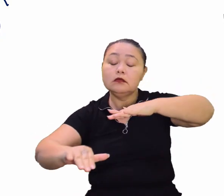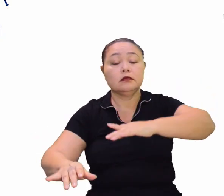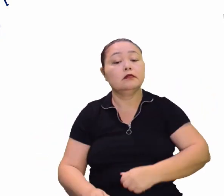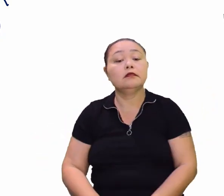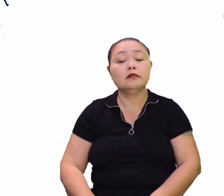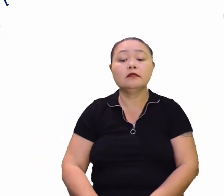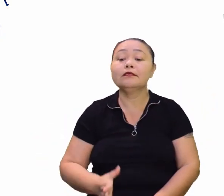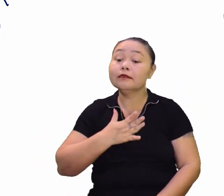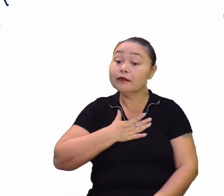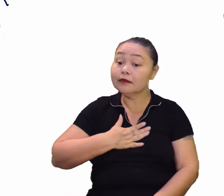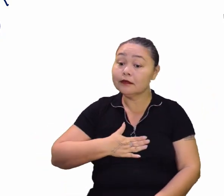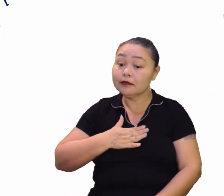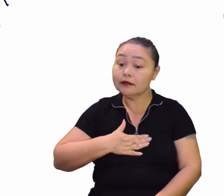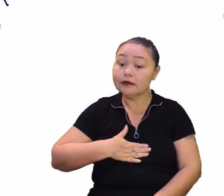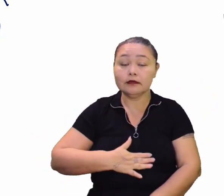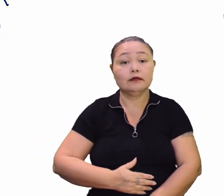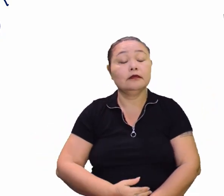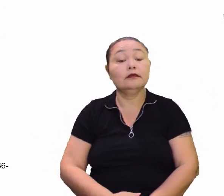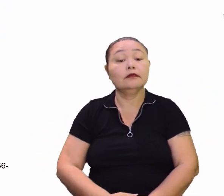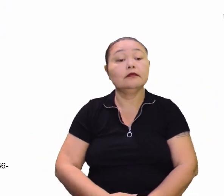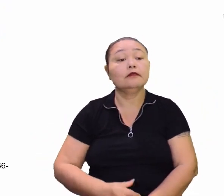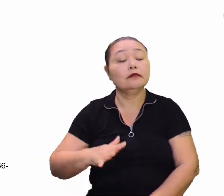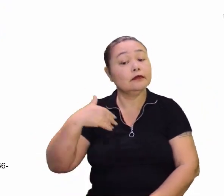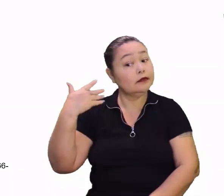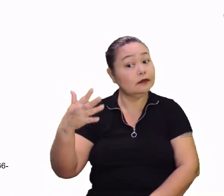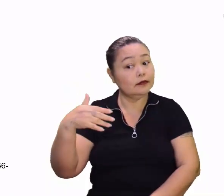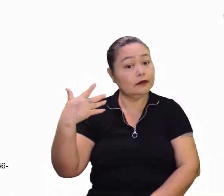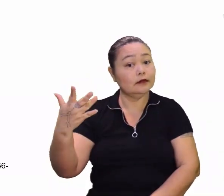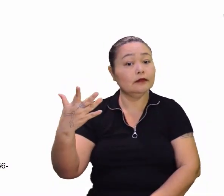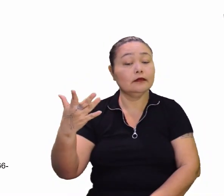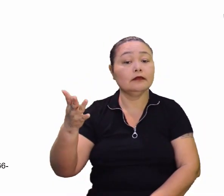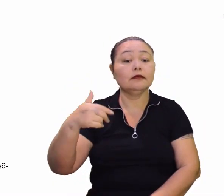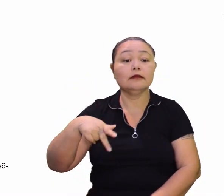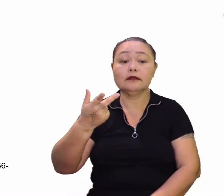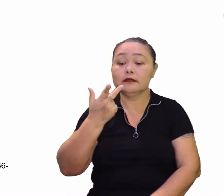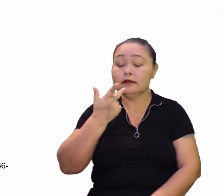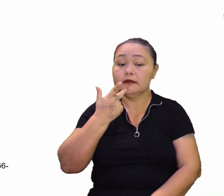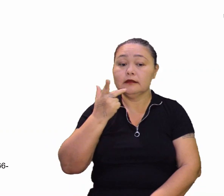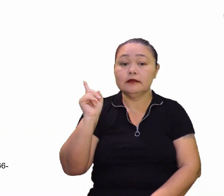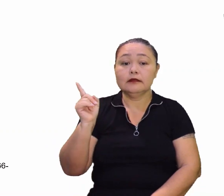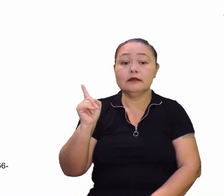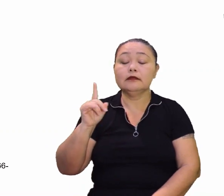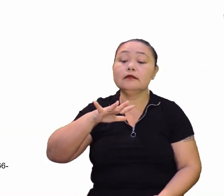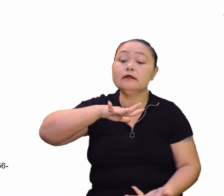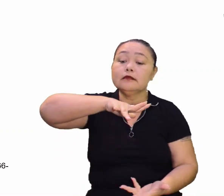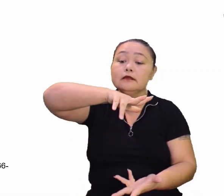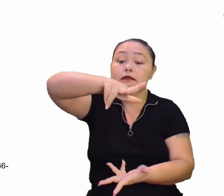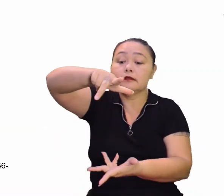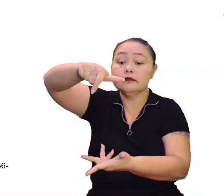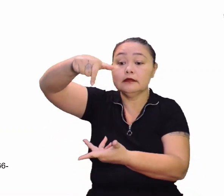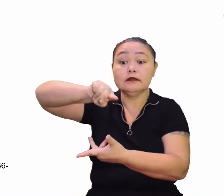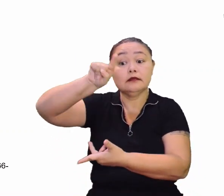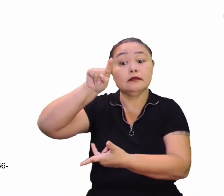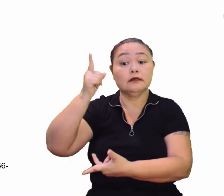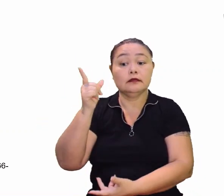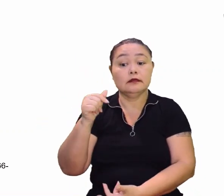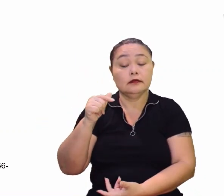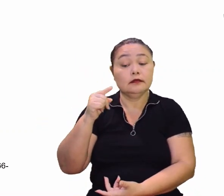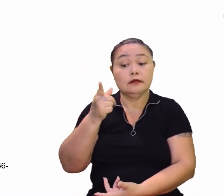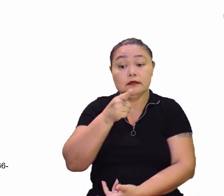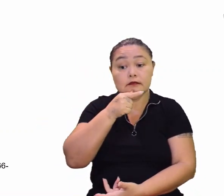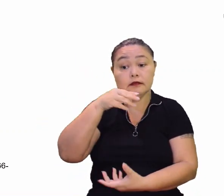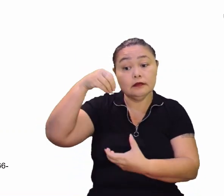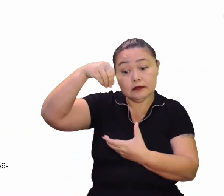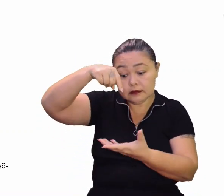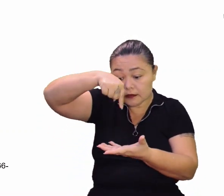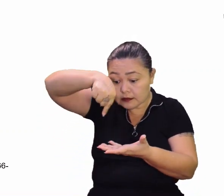Tranquilo? Vamos lá? Avançando aí, galera. Então, quando a gente fala da água no mundo, preste atenção nesse